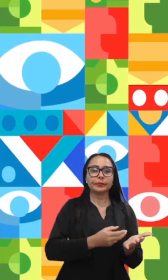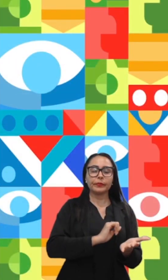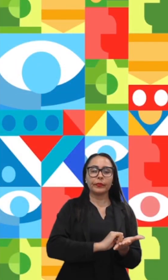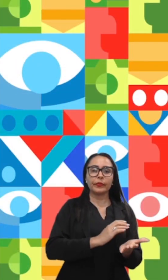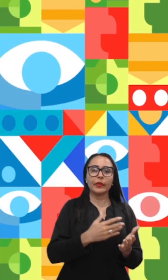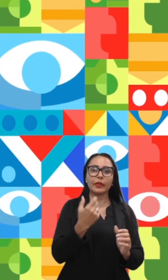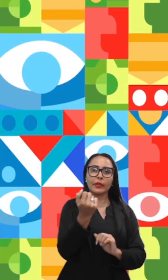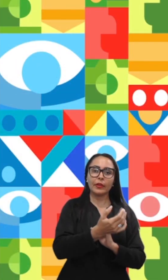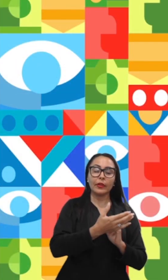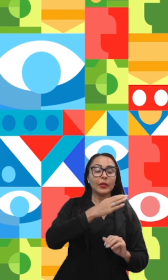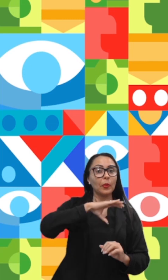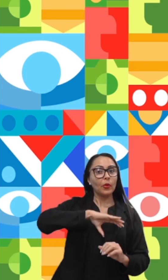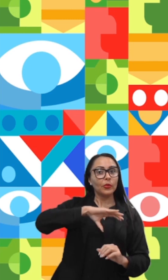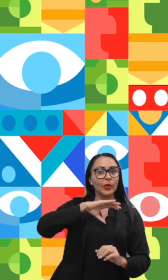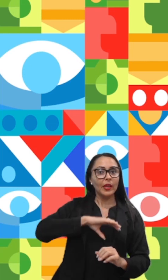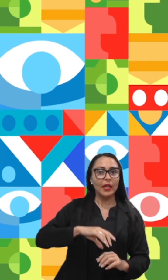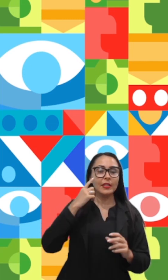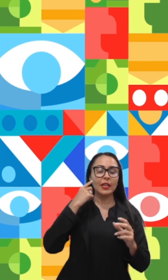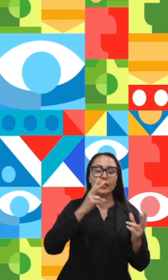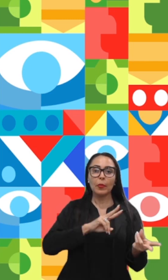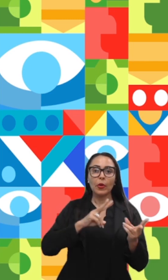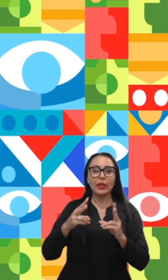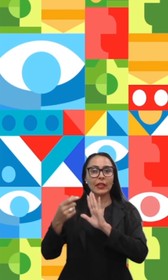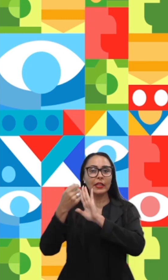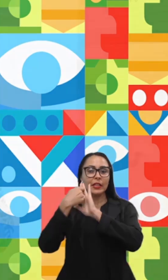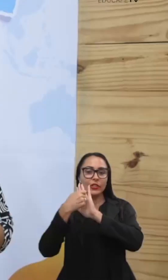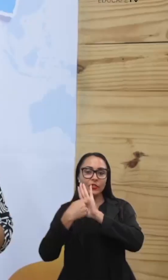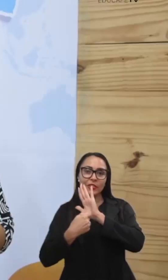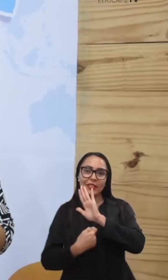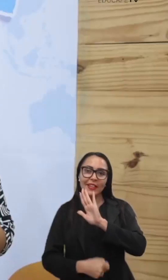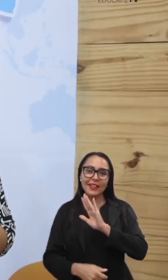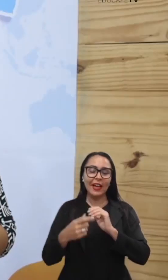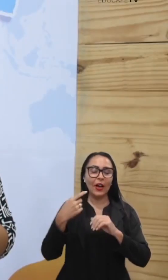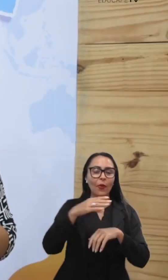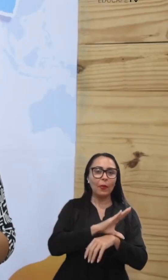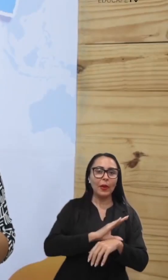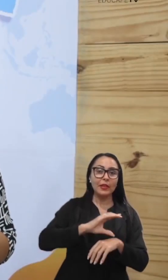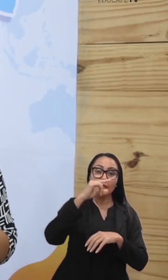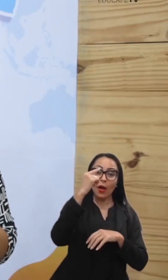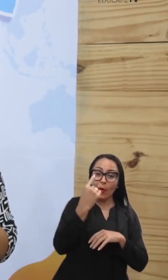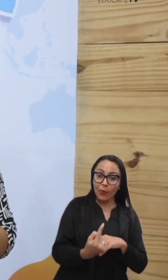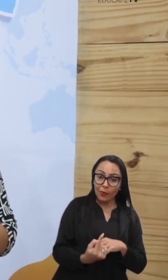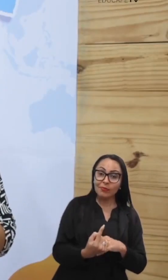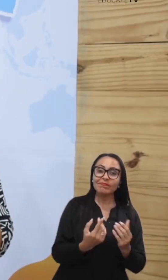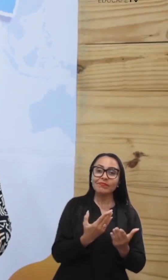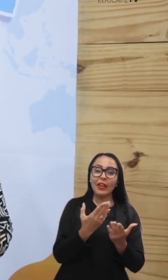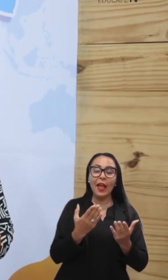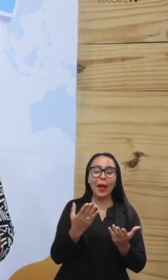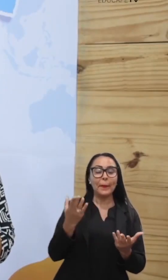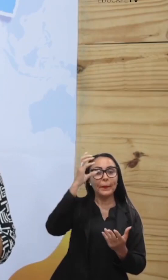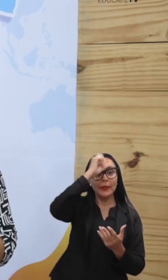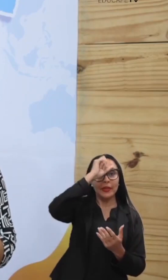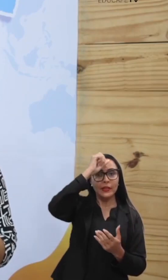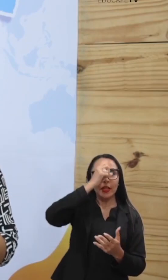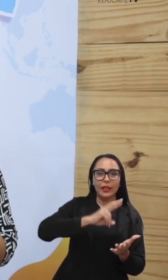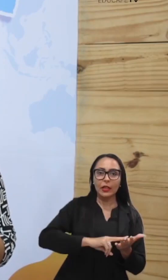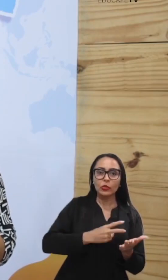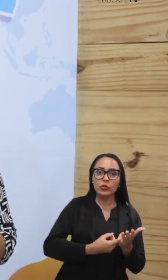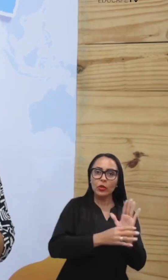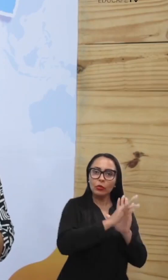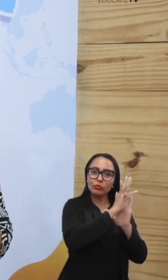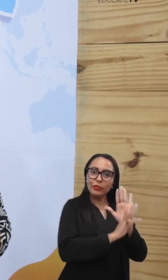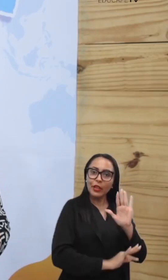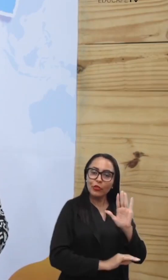Interpretação em Língua Portuguesa na modalidade escrita. A competência 1 é aprender a traduzir um texto